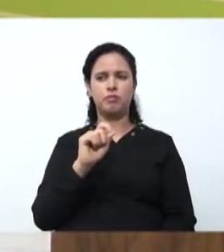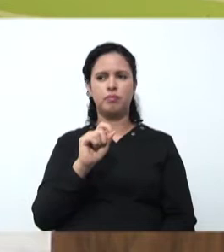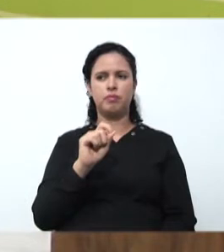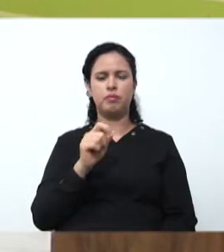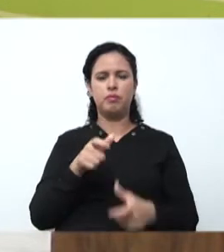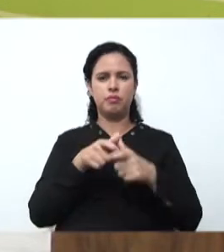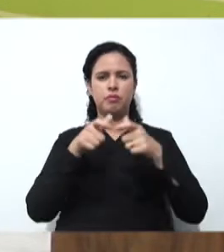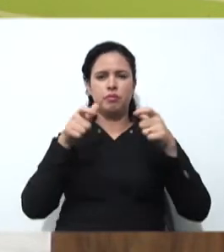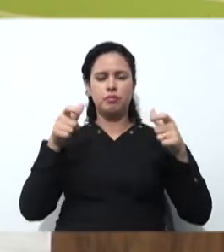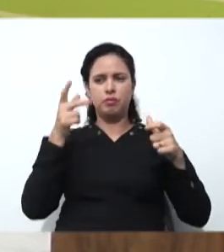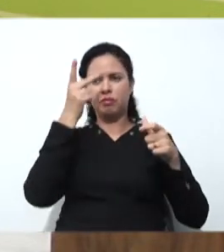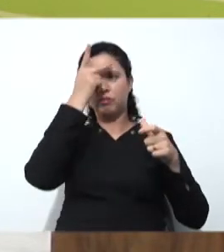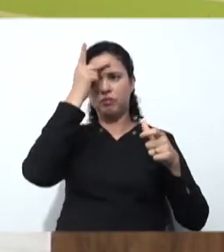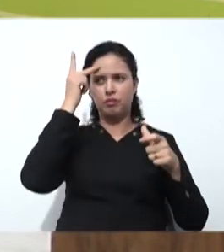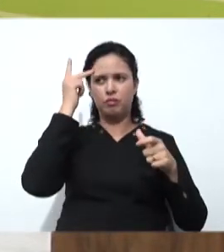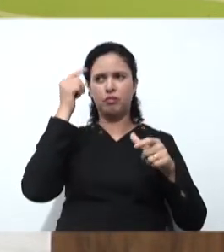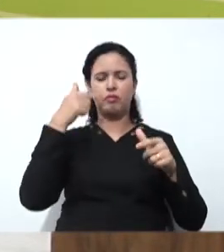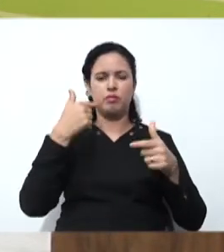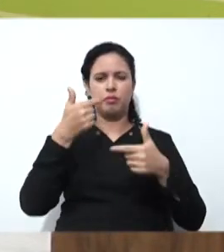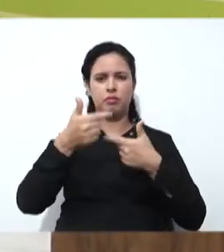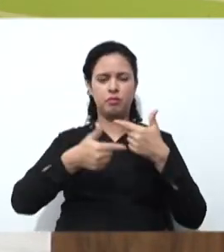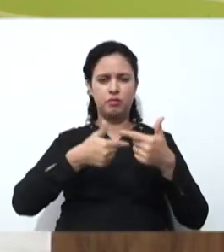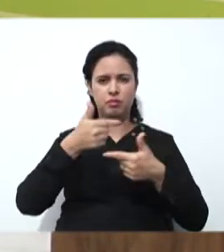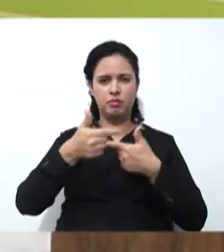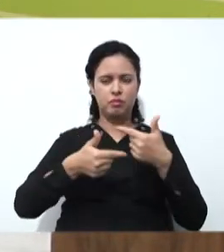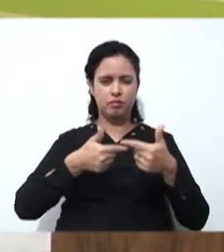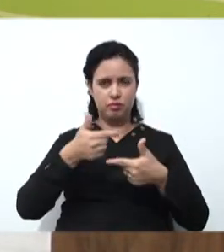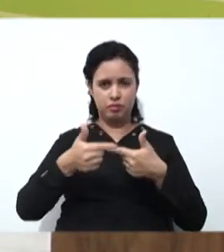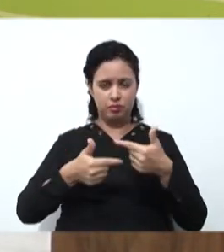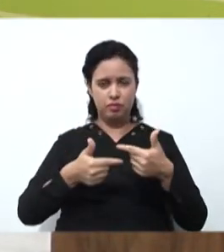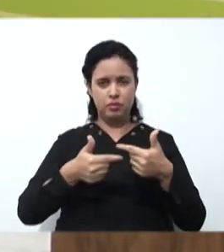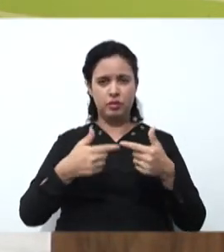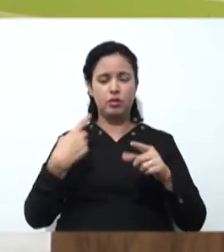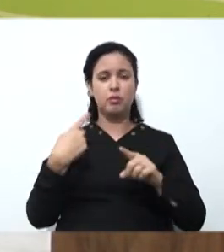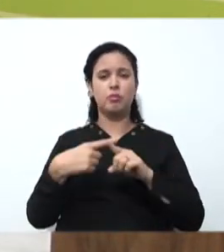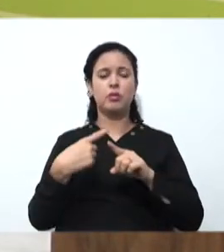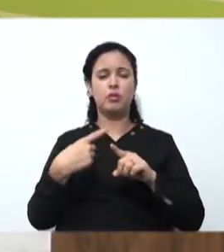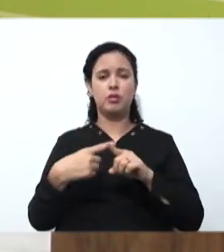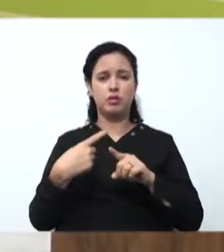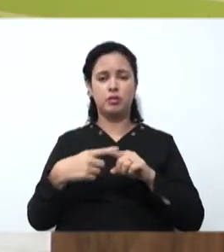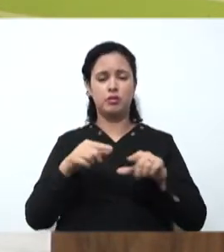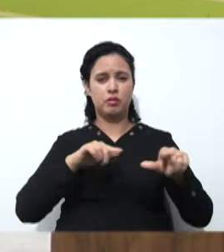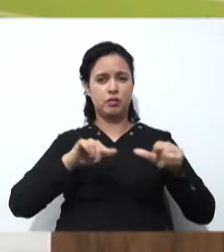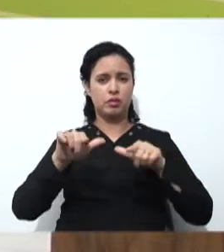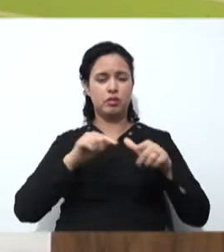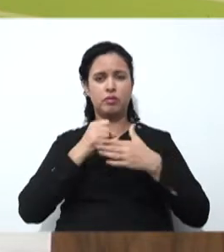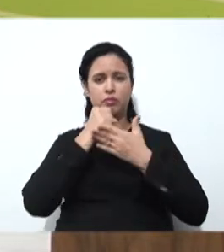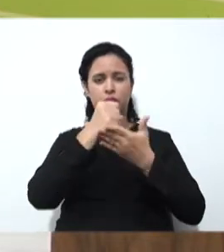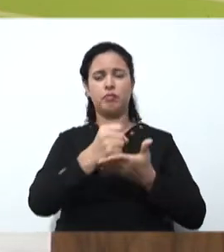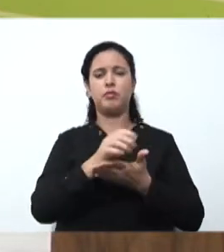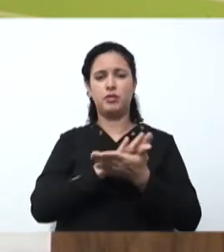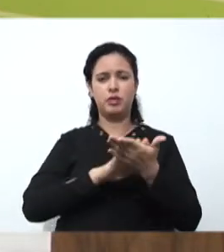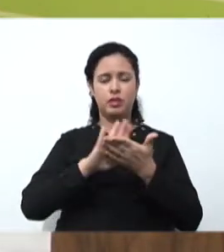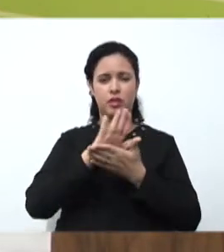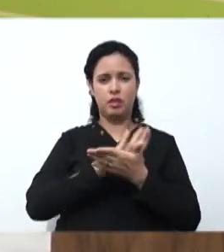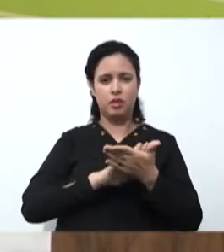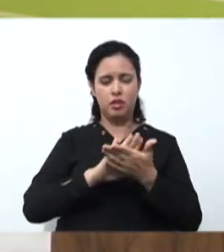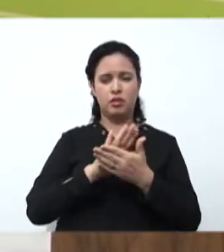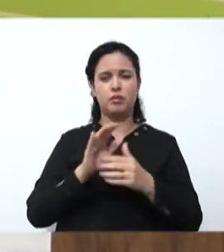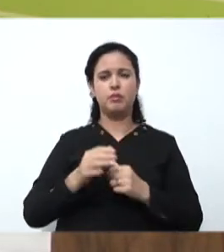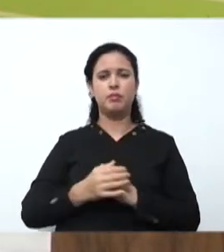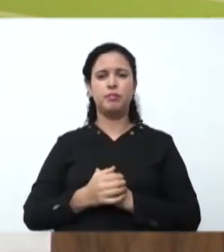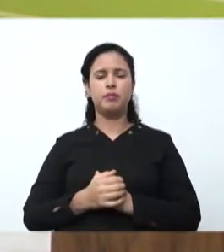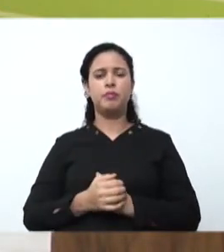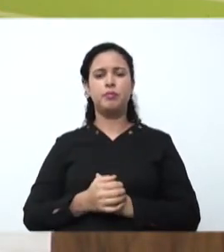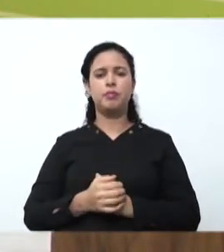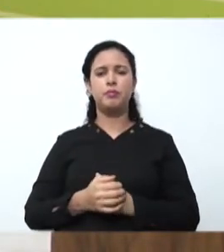sua clientela e acabou empreendendo, porque esse serviço nunca foi oferecido naquele contexto local,